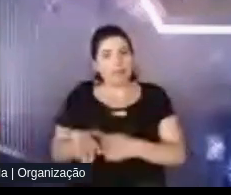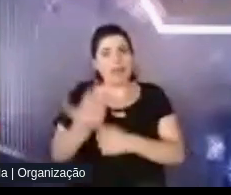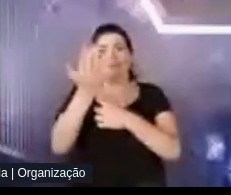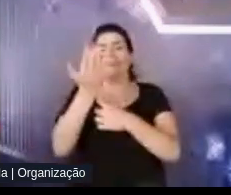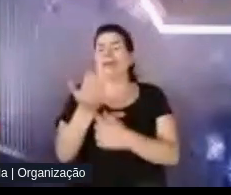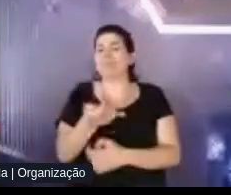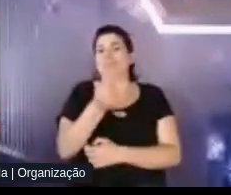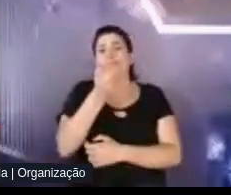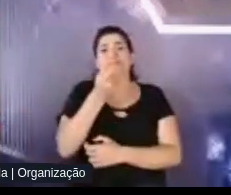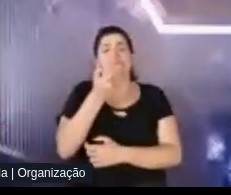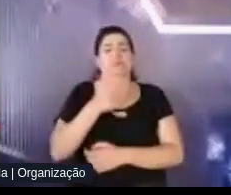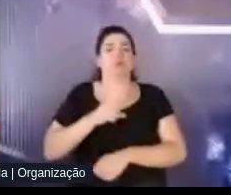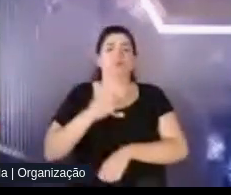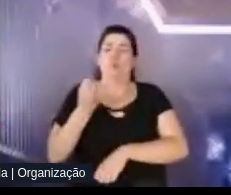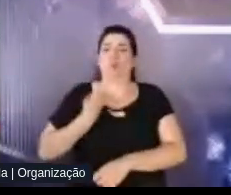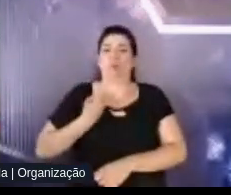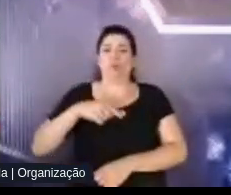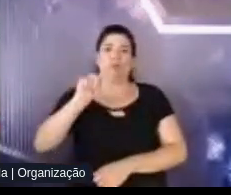pequeno.